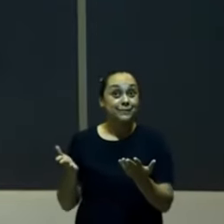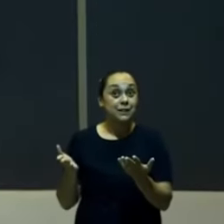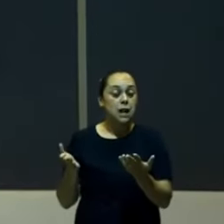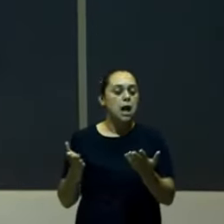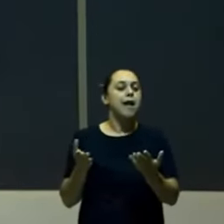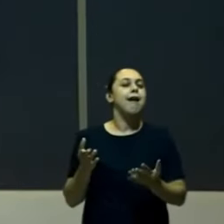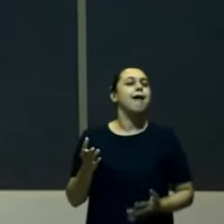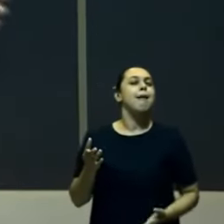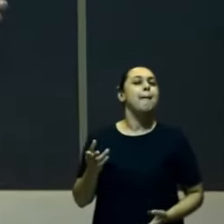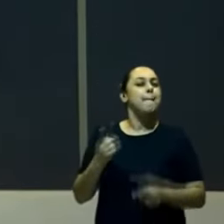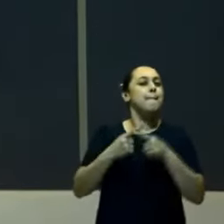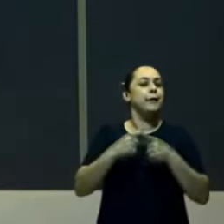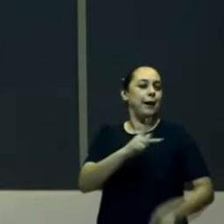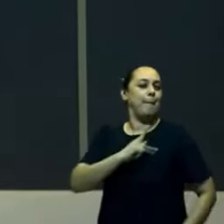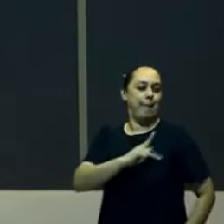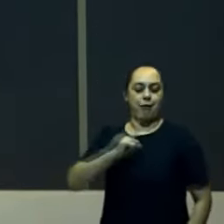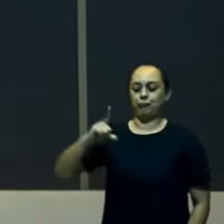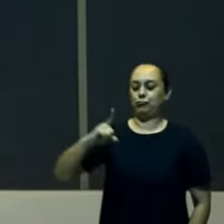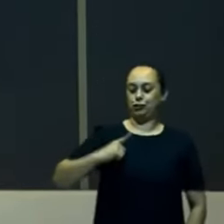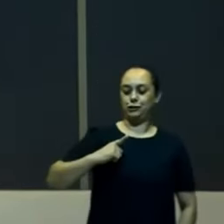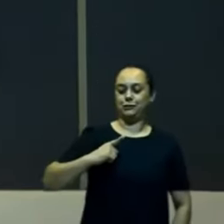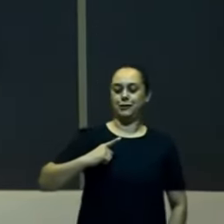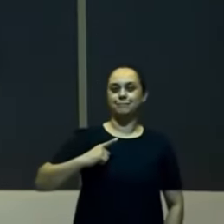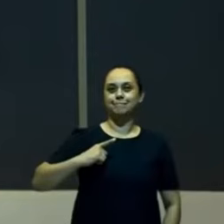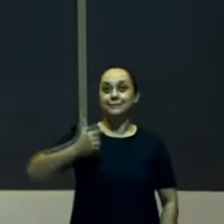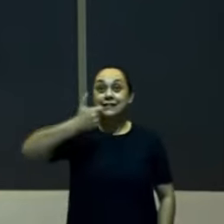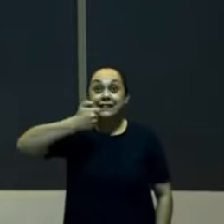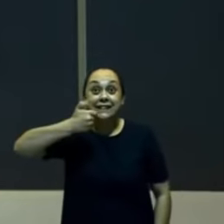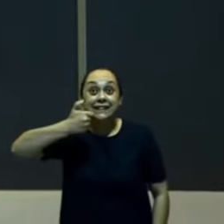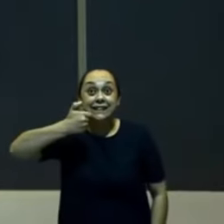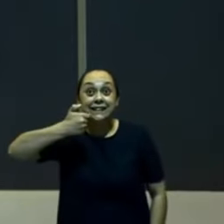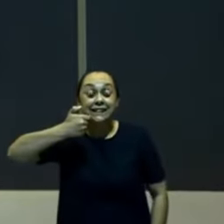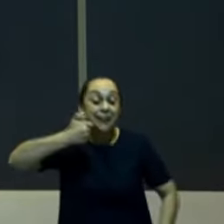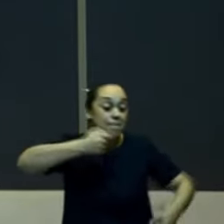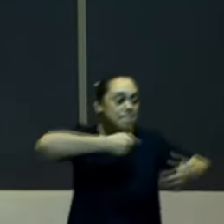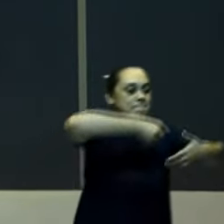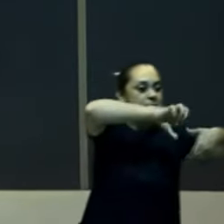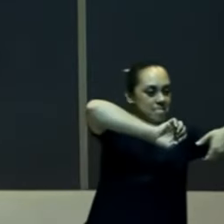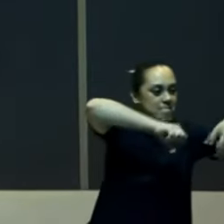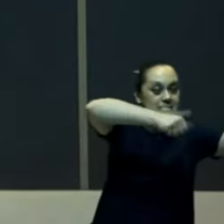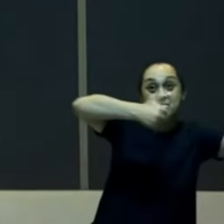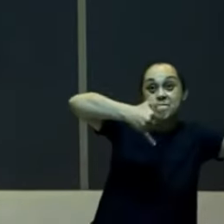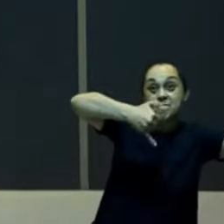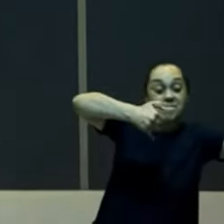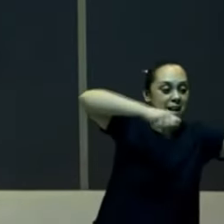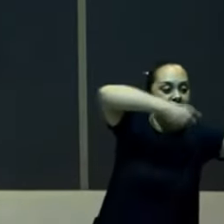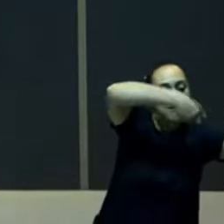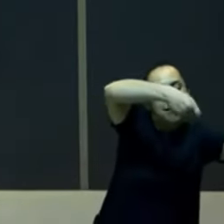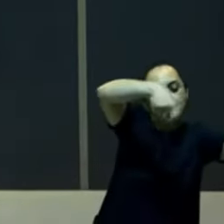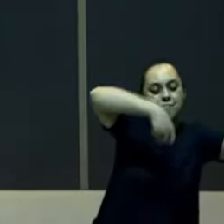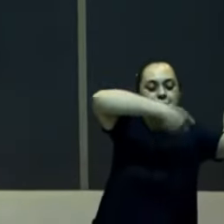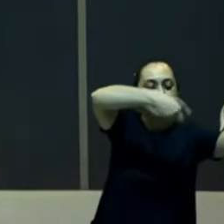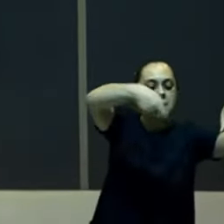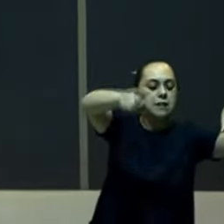caneta, papel, ele escrevia cartas às igrejas, preocupado, dando